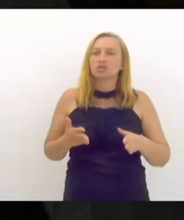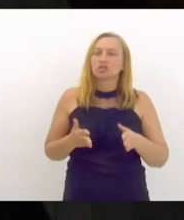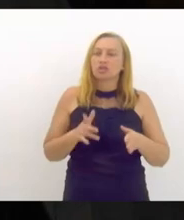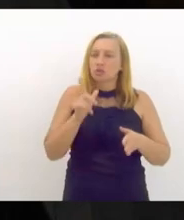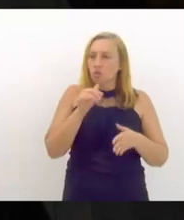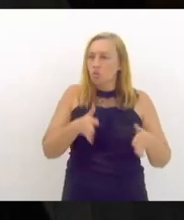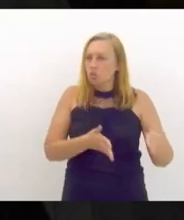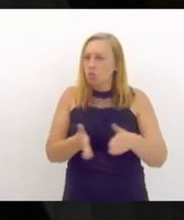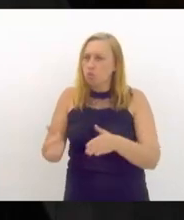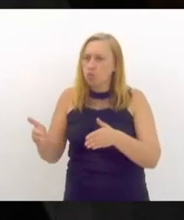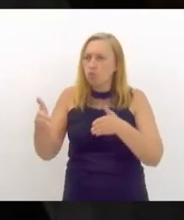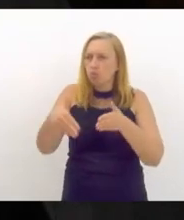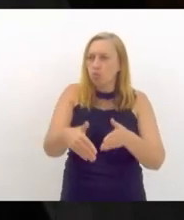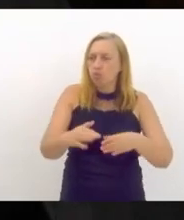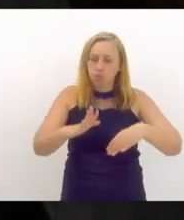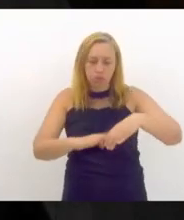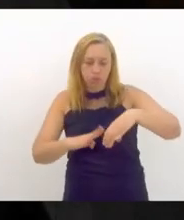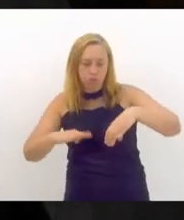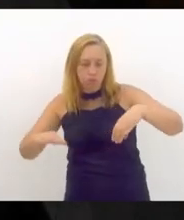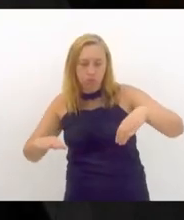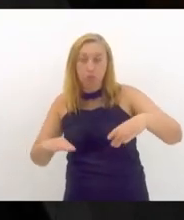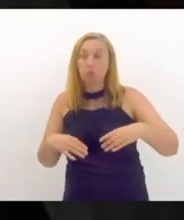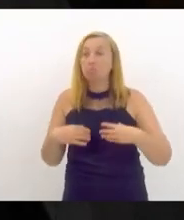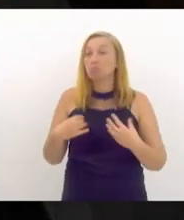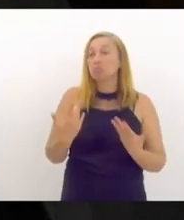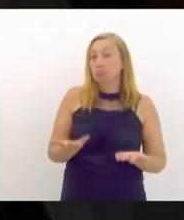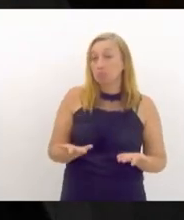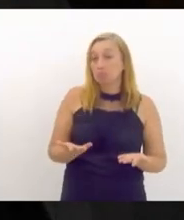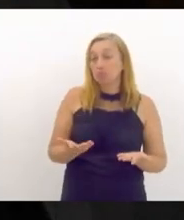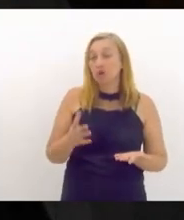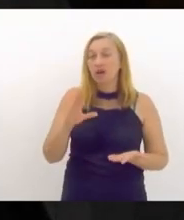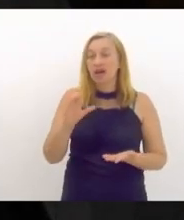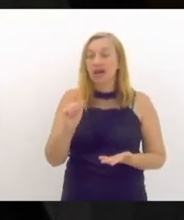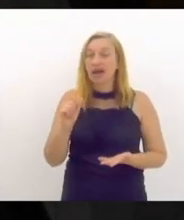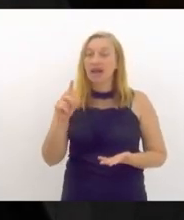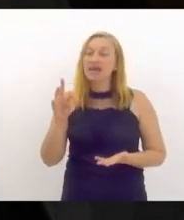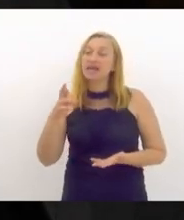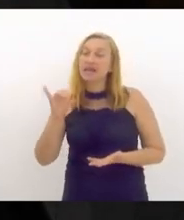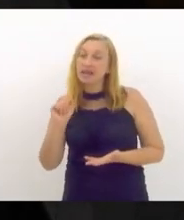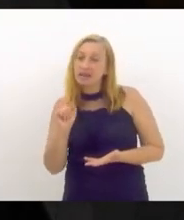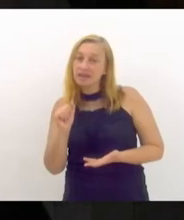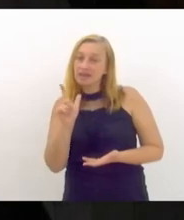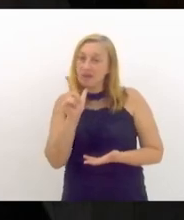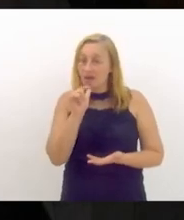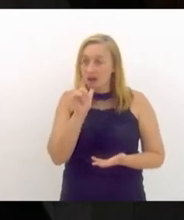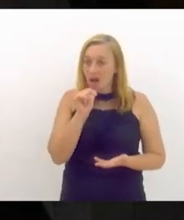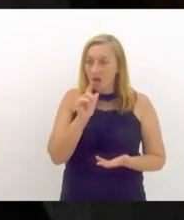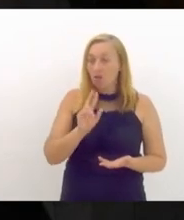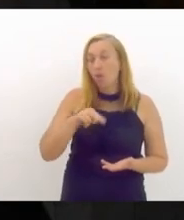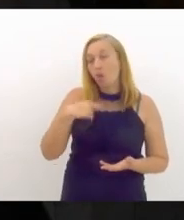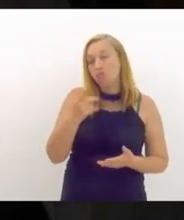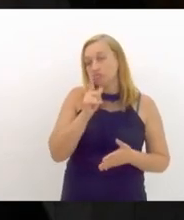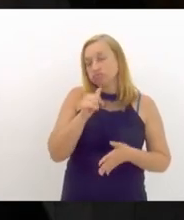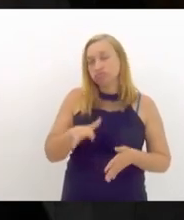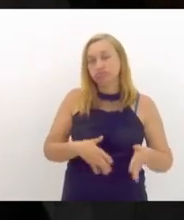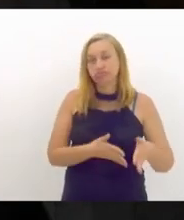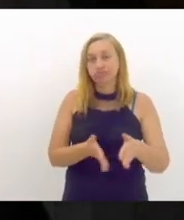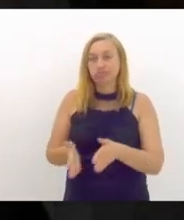Guanabara. Deságua através de quê? De galerias de águas pluviais. Ou os rios